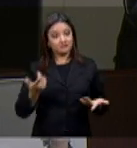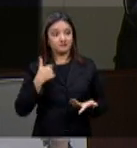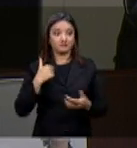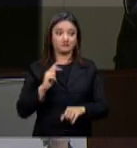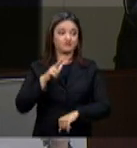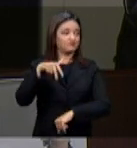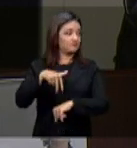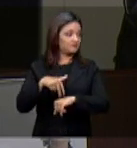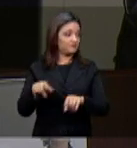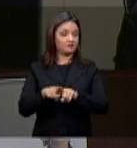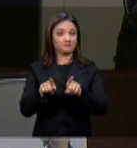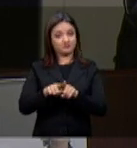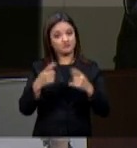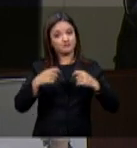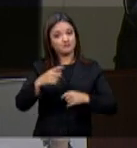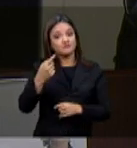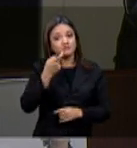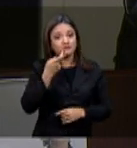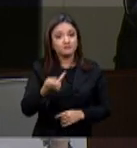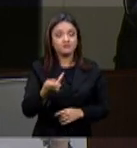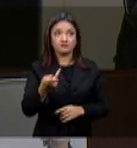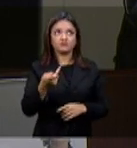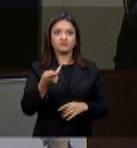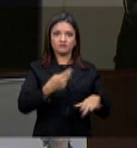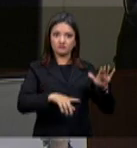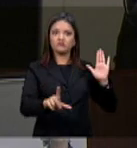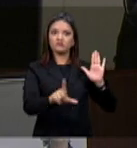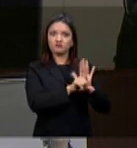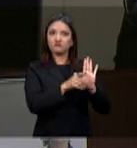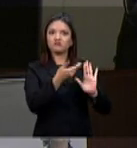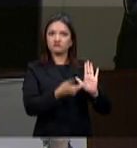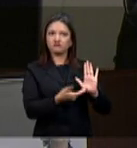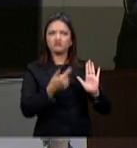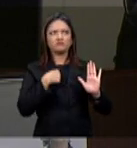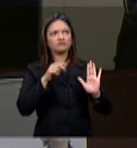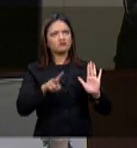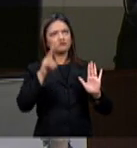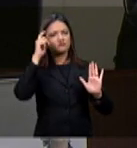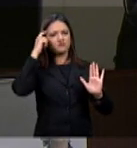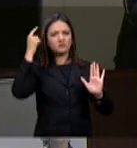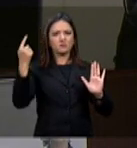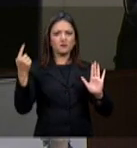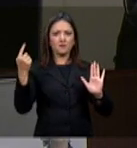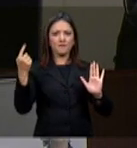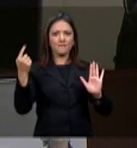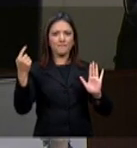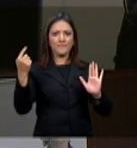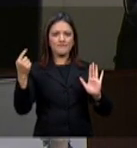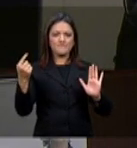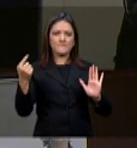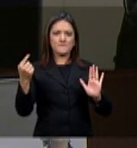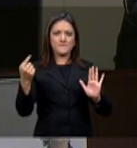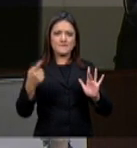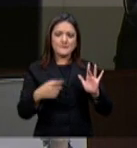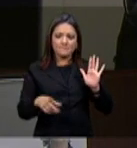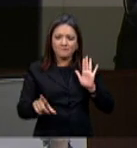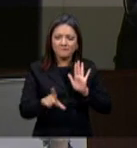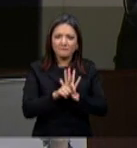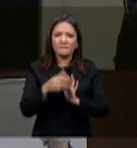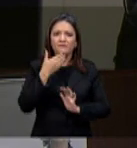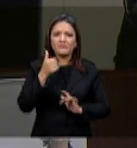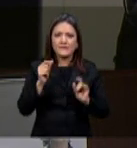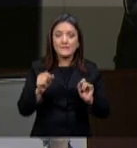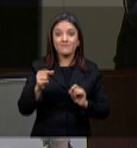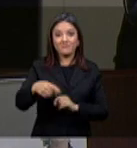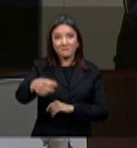não posso deixar de pensar em leis. Eu sempre imagino que o mais consistente dentro de uma lei é que as